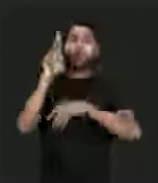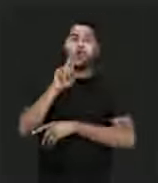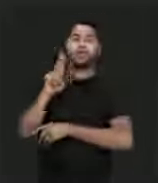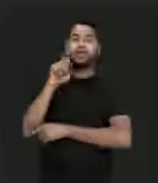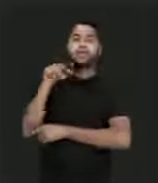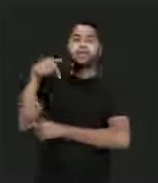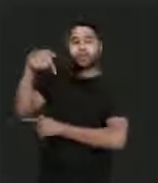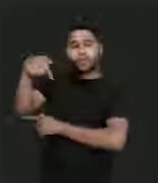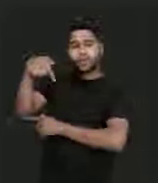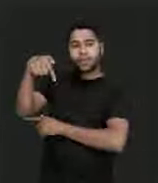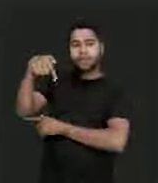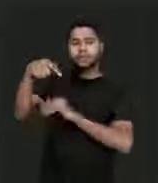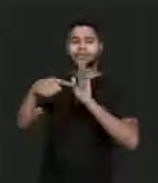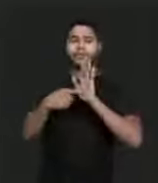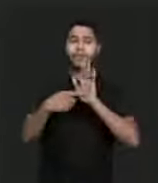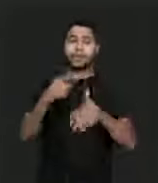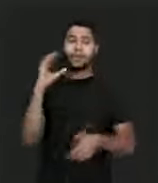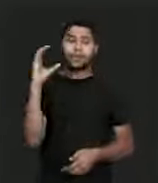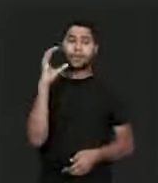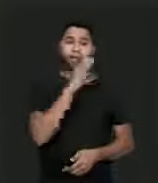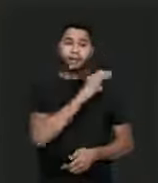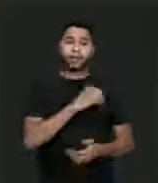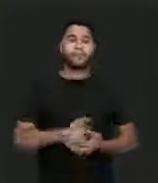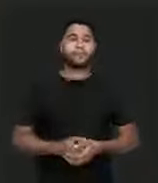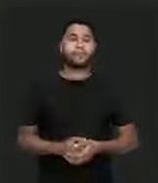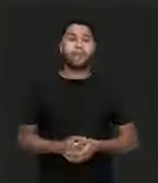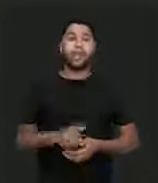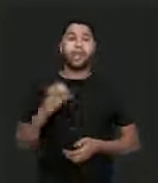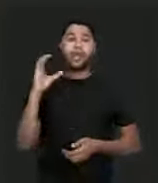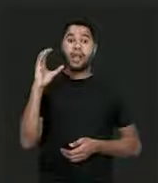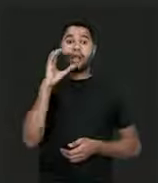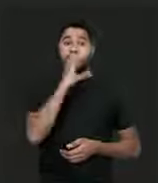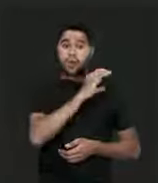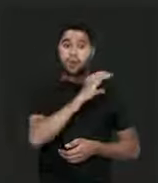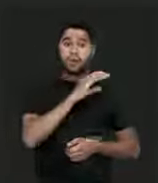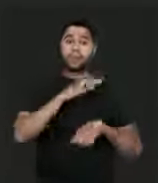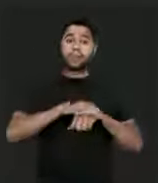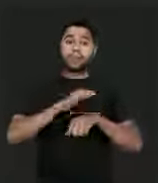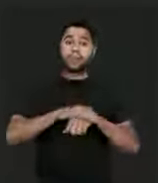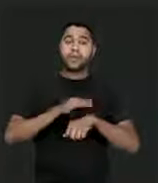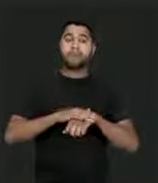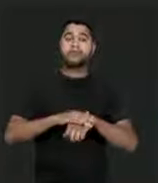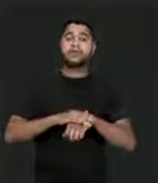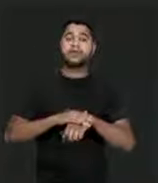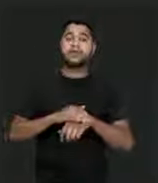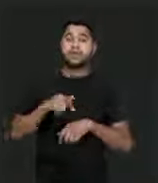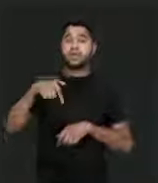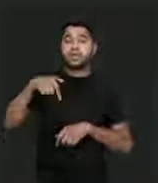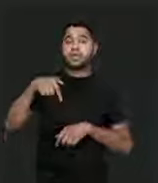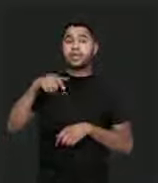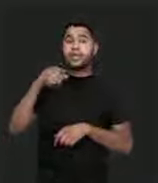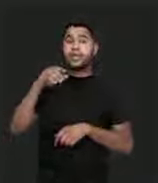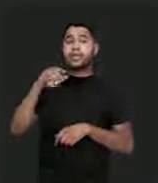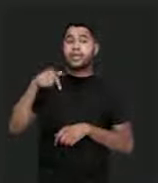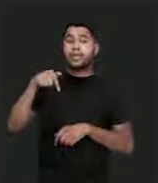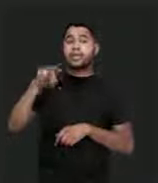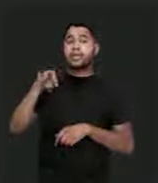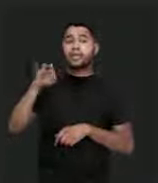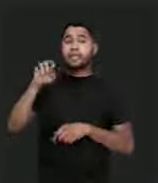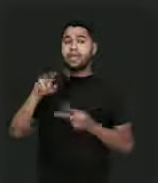para representar calor. Calor da fonte quente e calor da